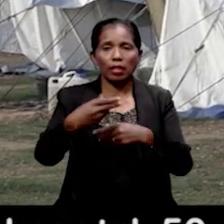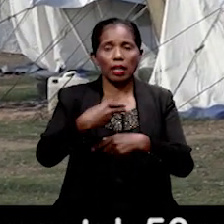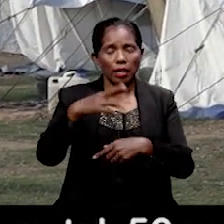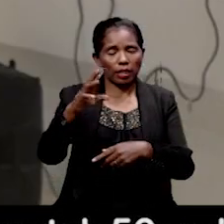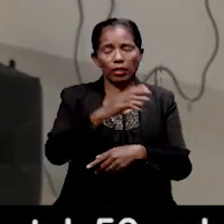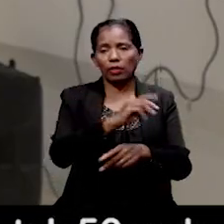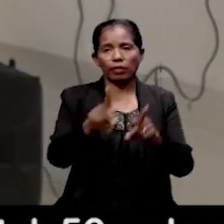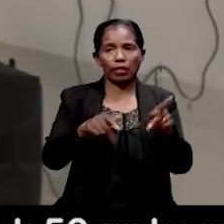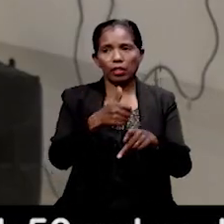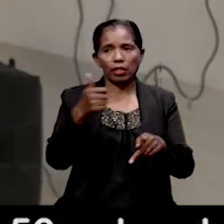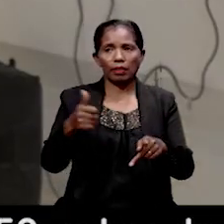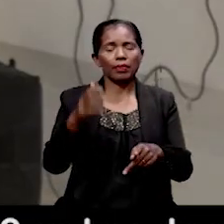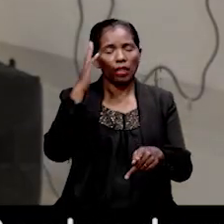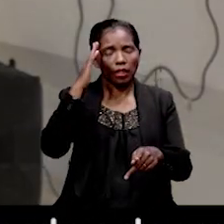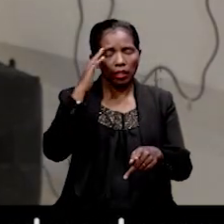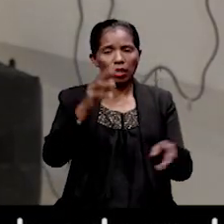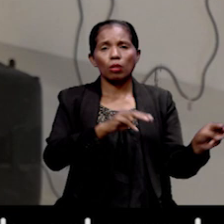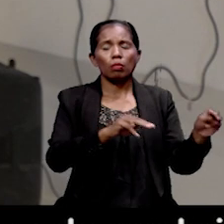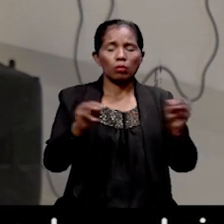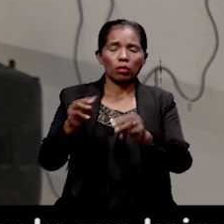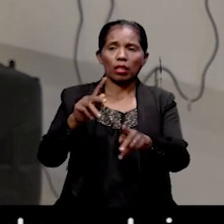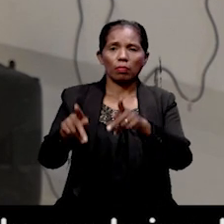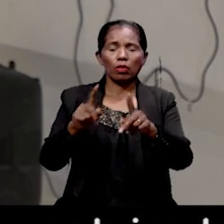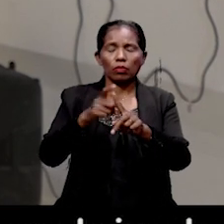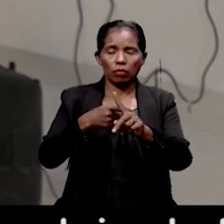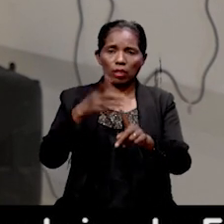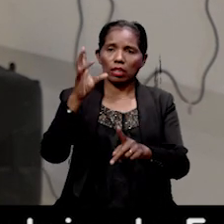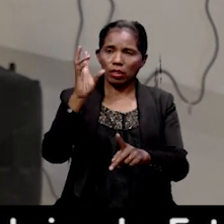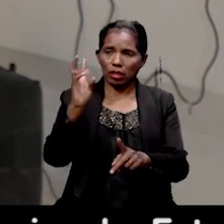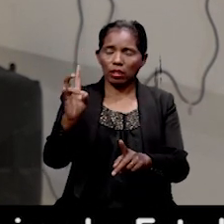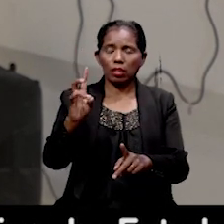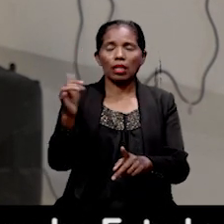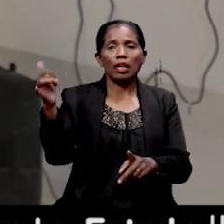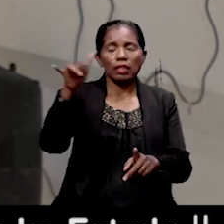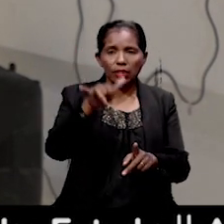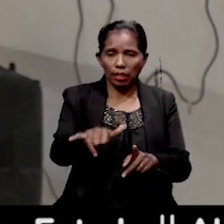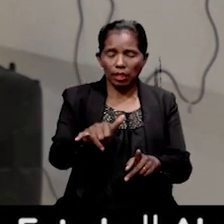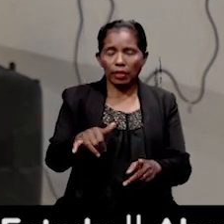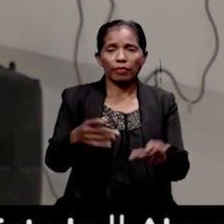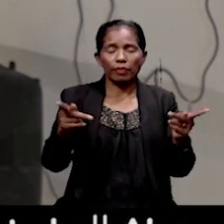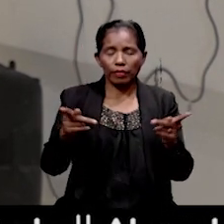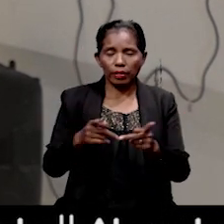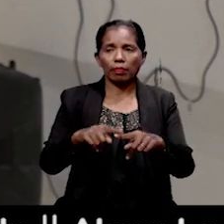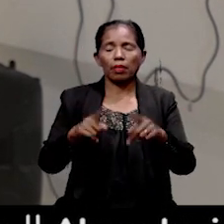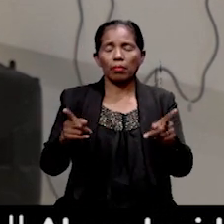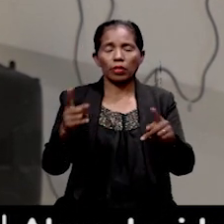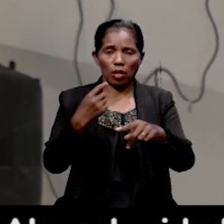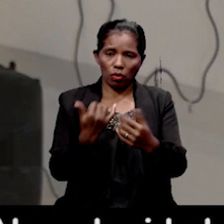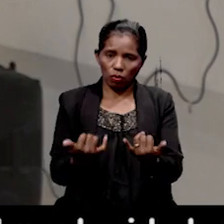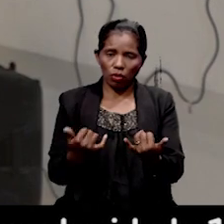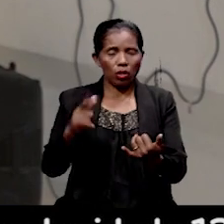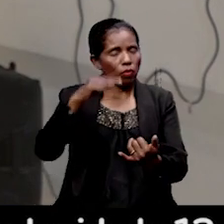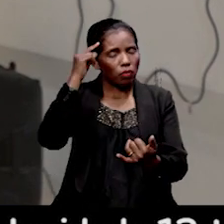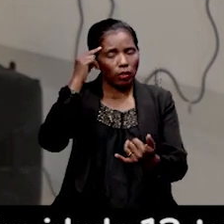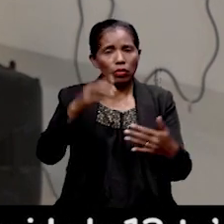Autoridade Município ne reconhece deslocado sira durante fulang hitu ona, hela e a centro evacuação. Mai beto horas ne, governo